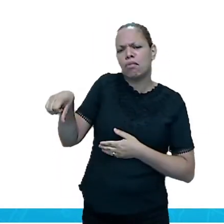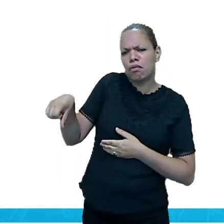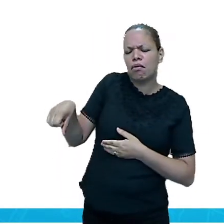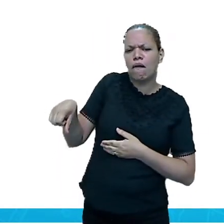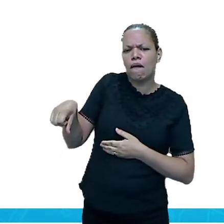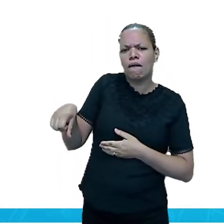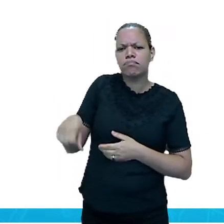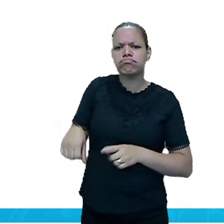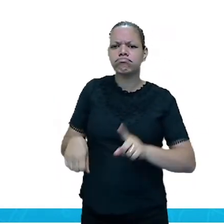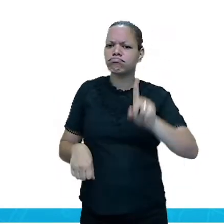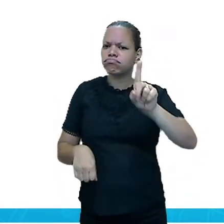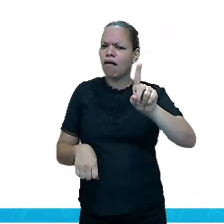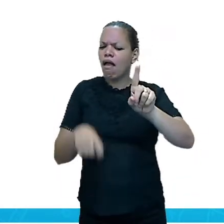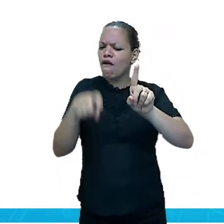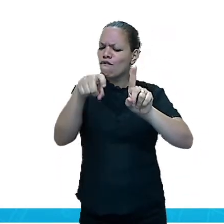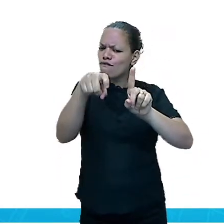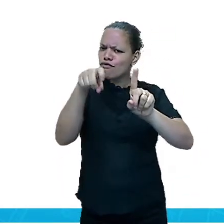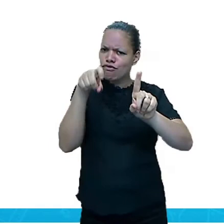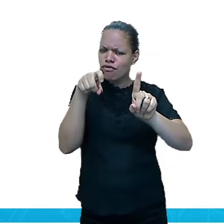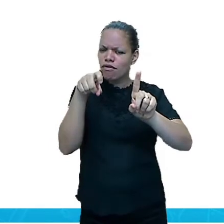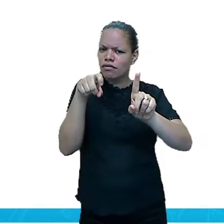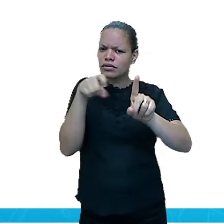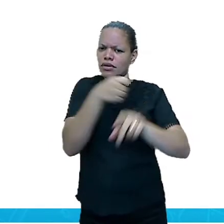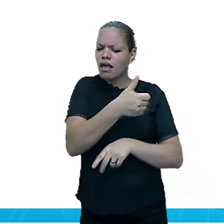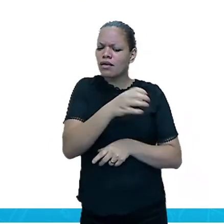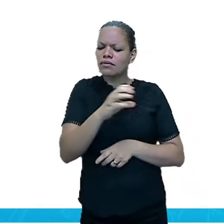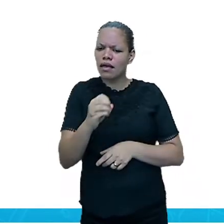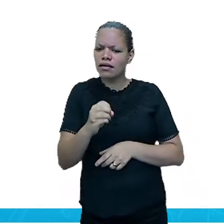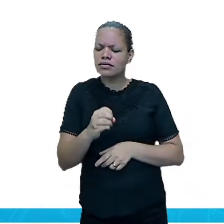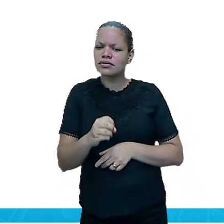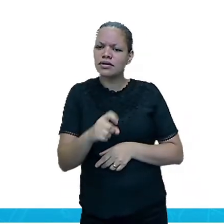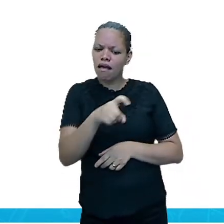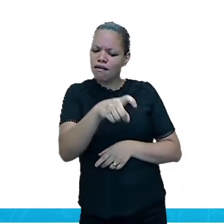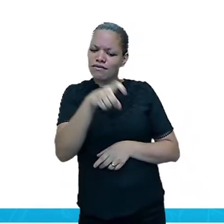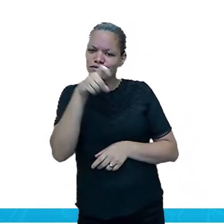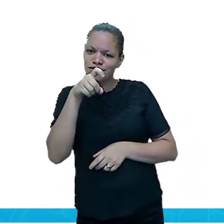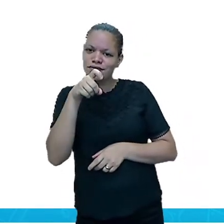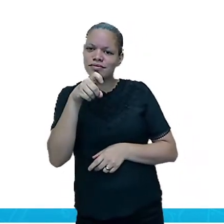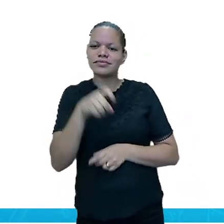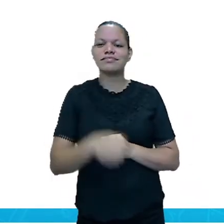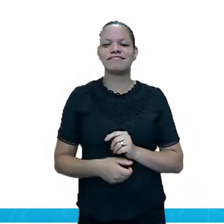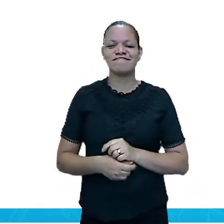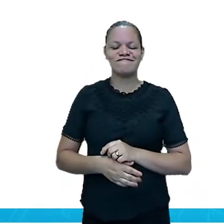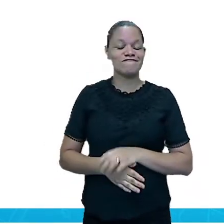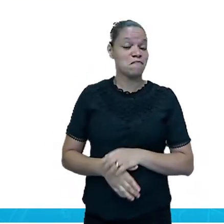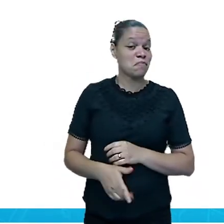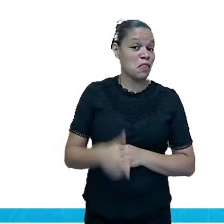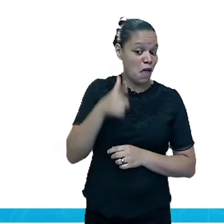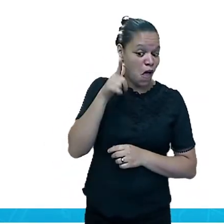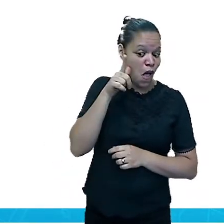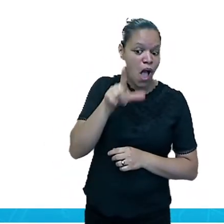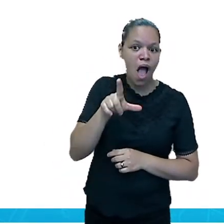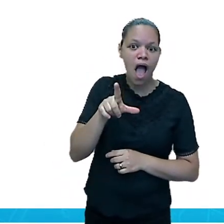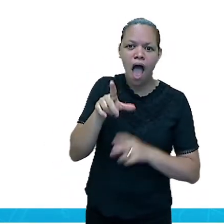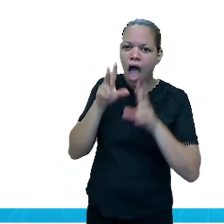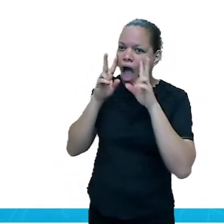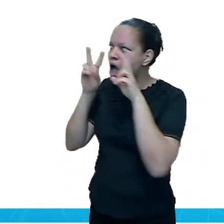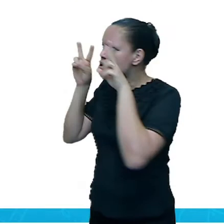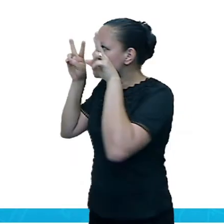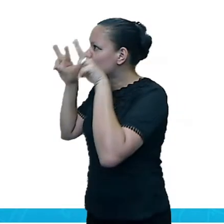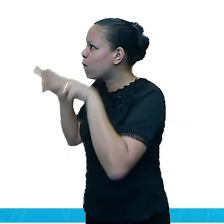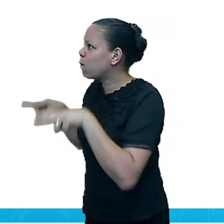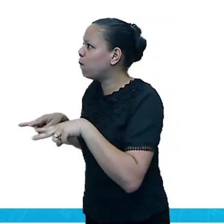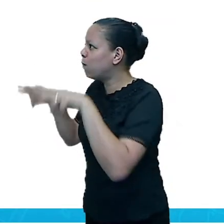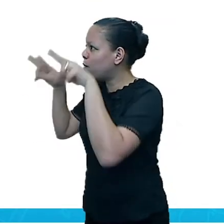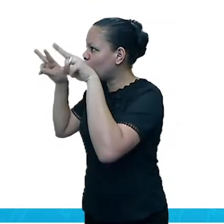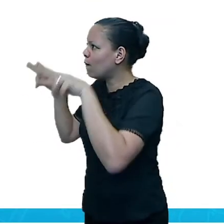I e o X. E o 10 é a letra X. Assim a gente consegue visualizar as regras na